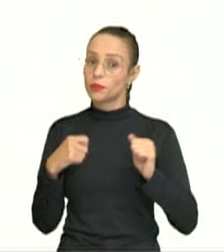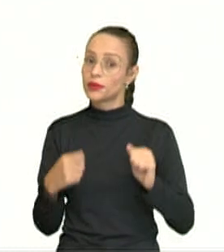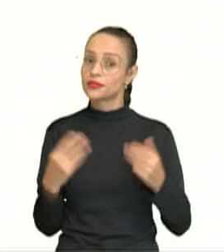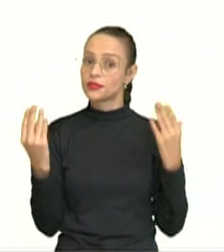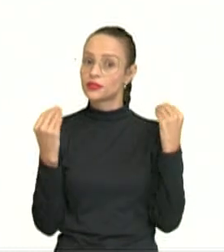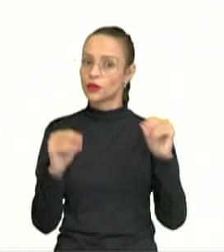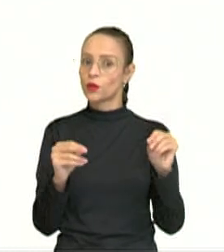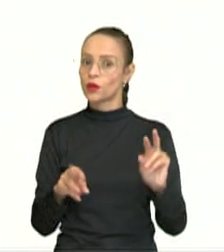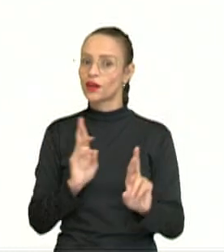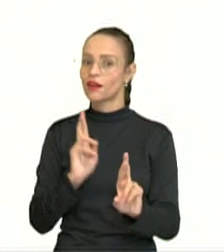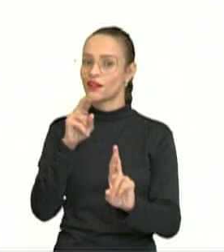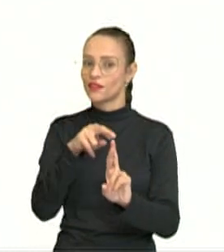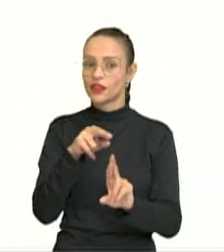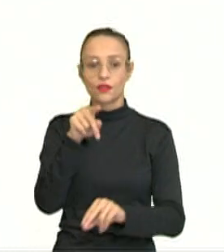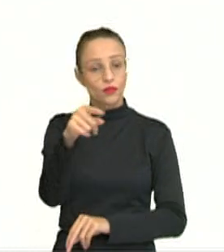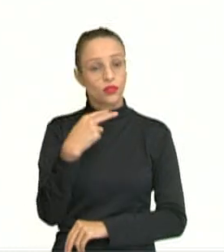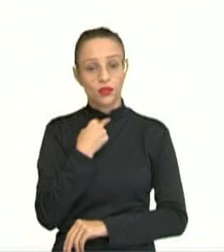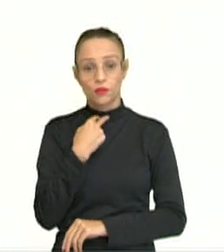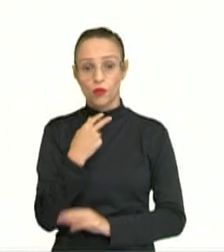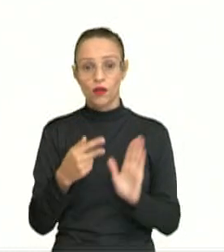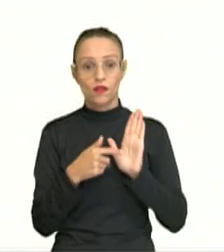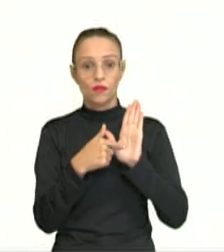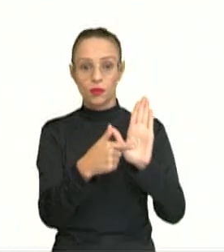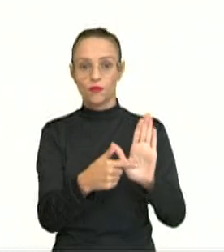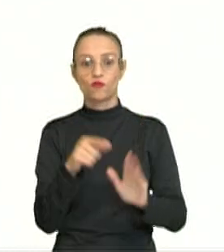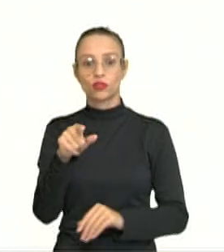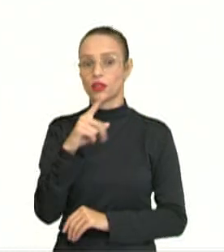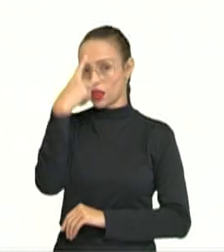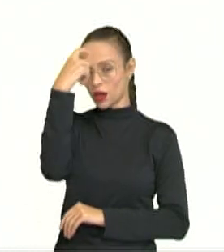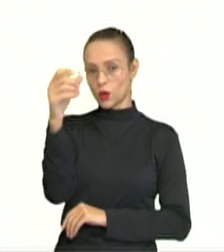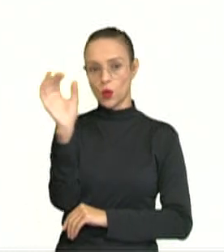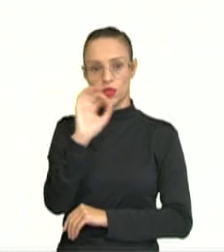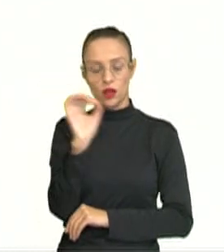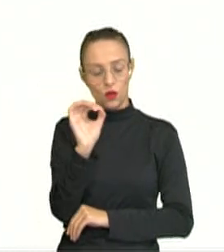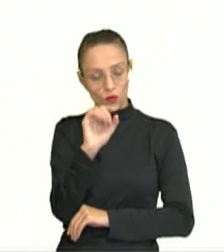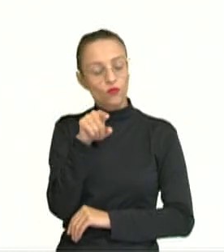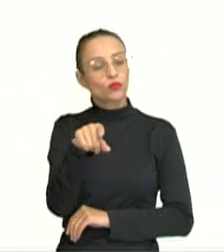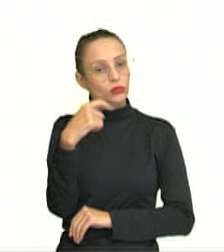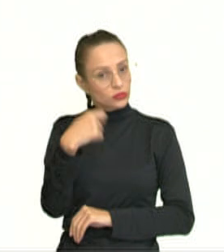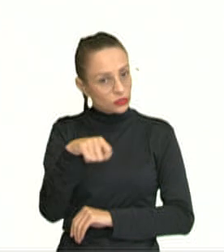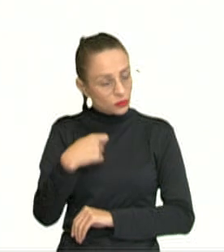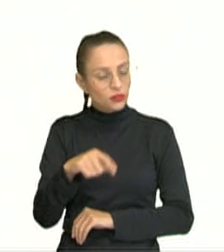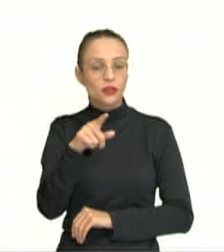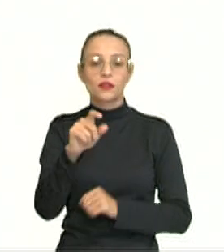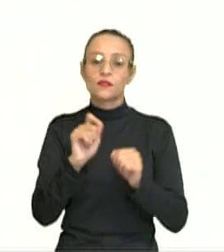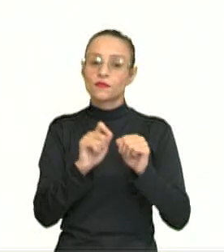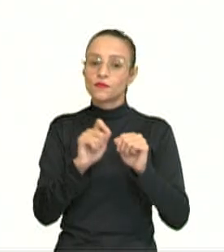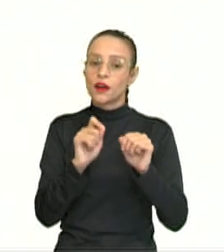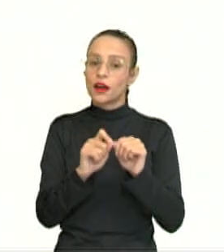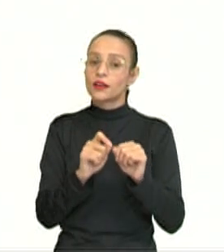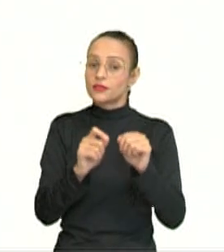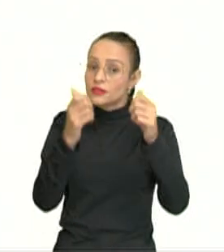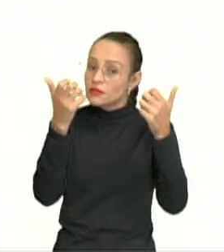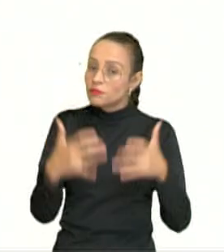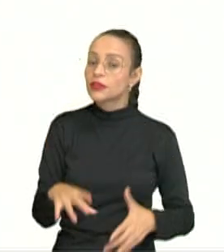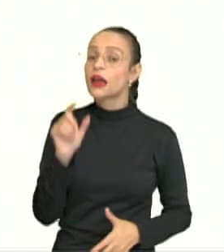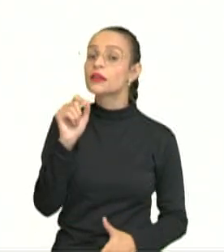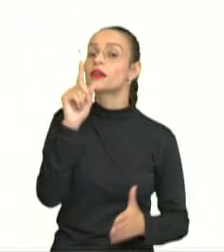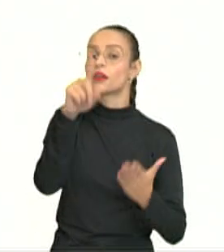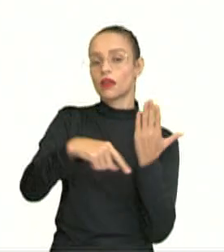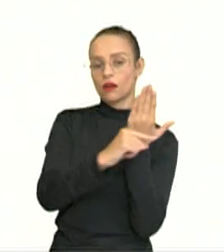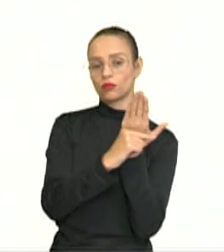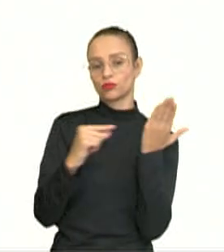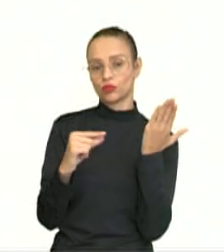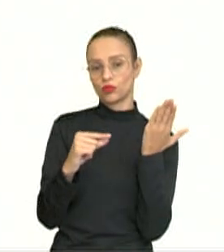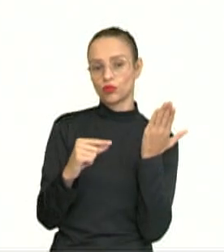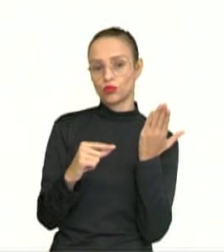na tua apresentação, falar alguma coisa que não foi você que criou. Você aí faz uma alusão ao dono da ideia. Você pode